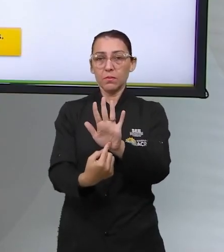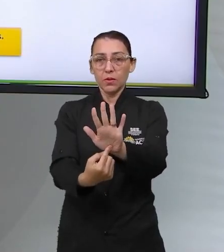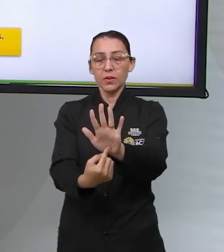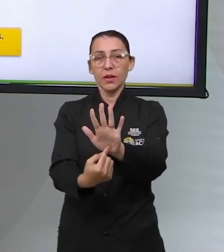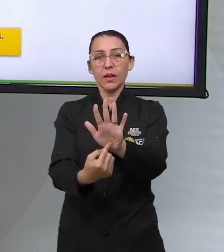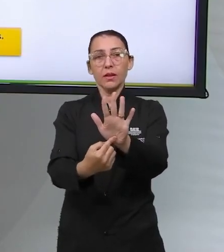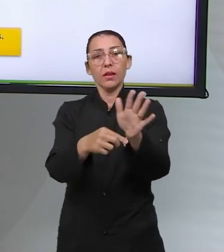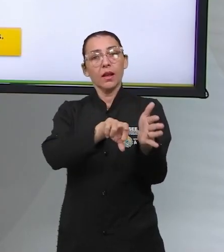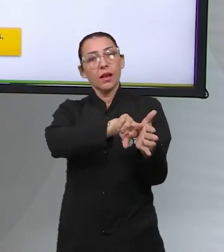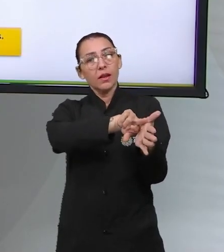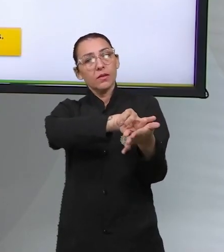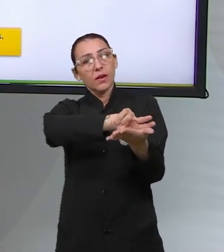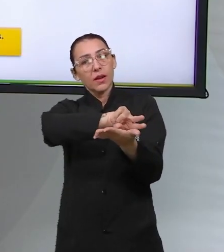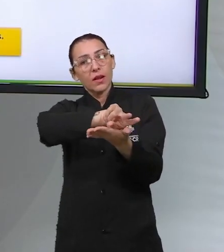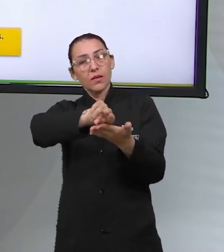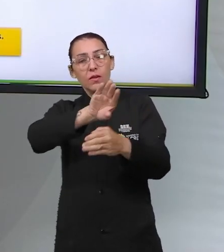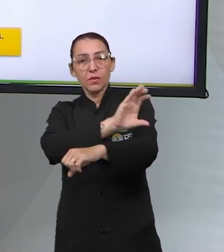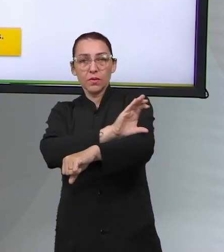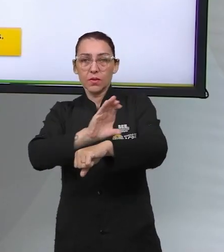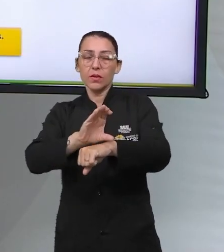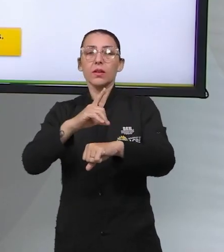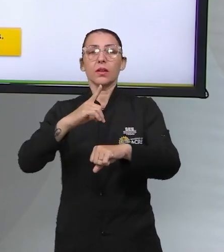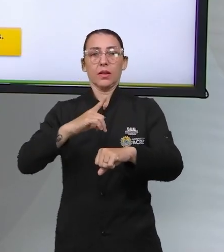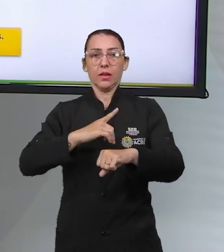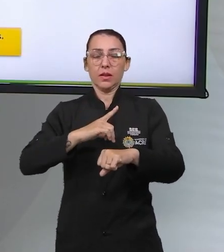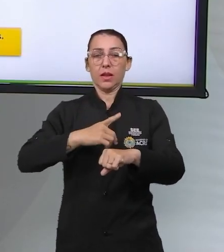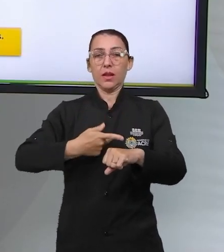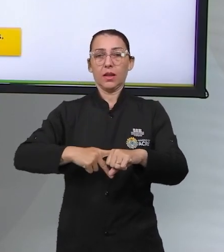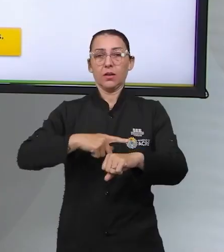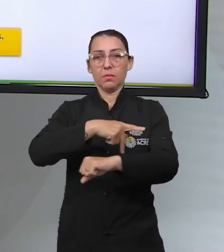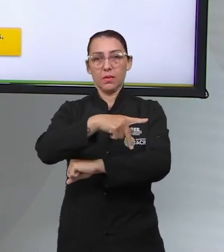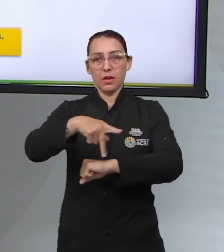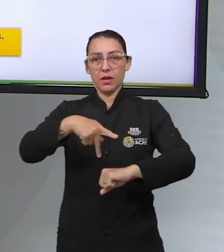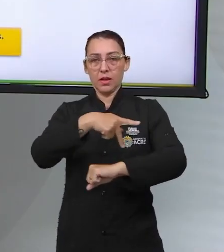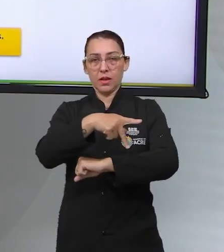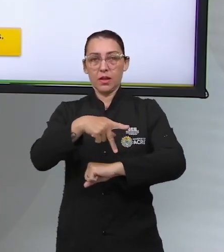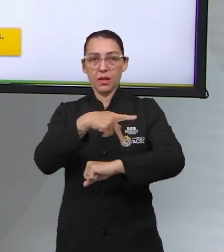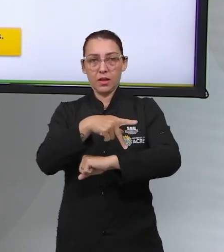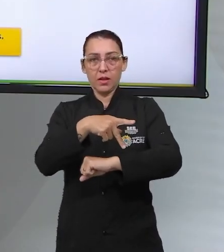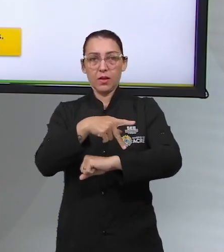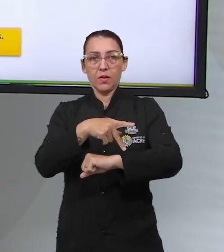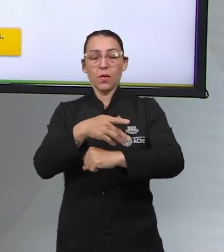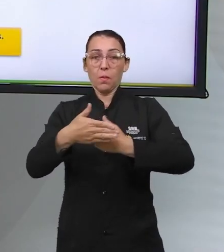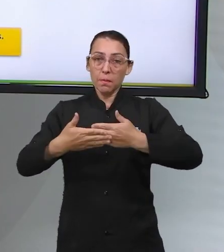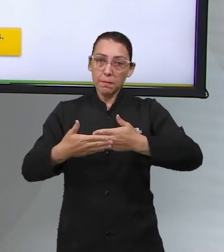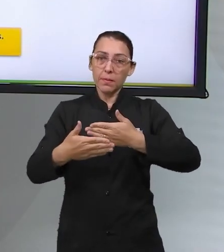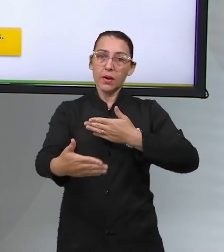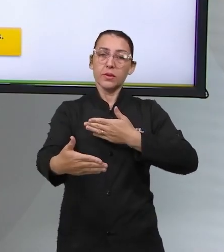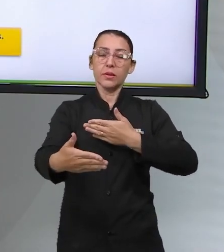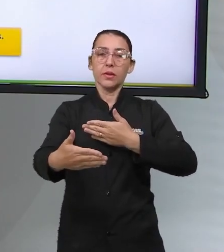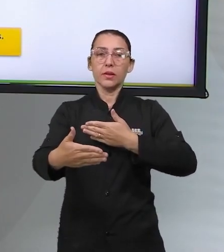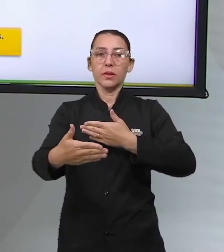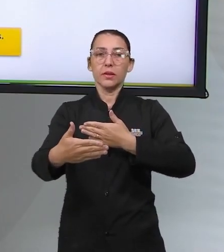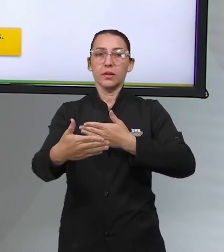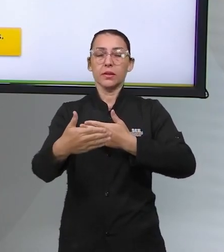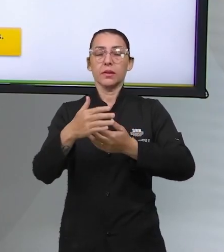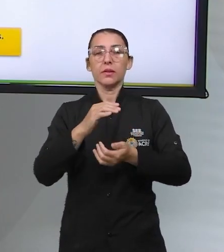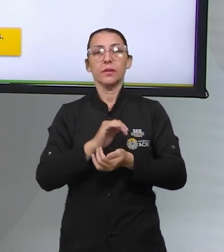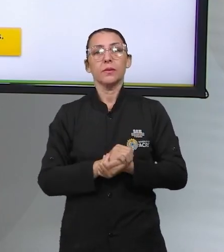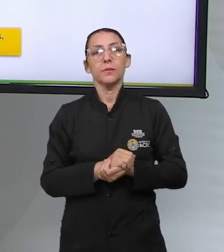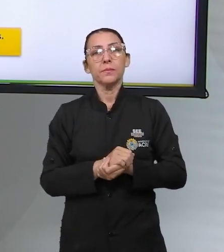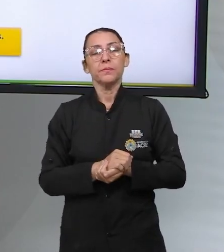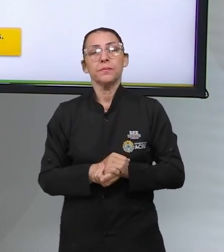as variações culturais que existem no nosso país, tomando como ponto de partida, e isso não deve deixar